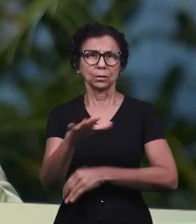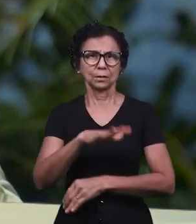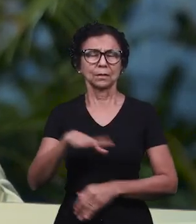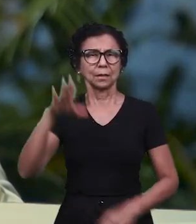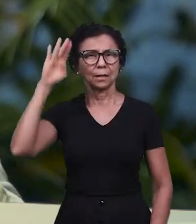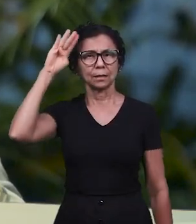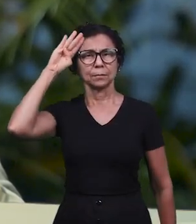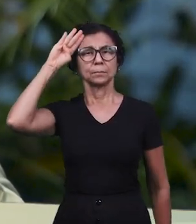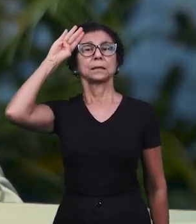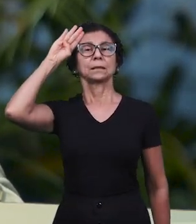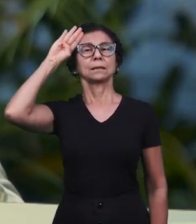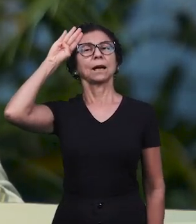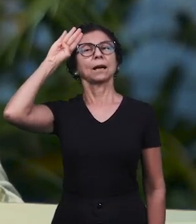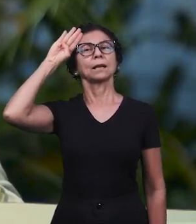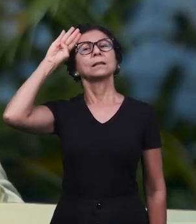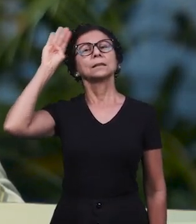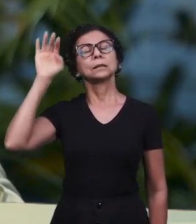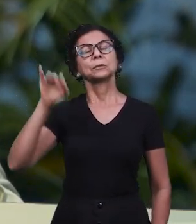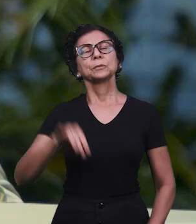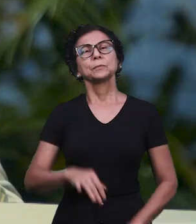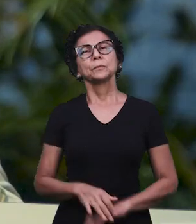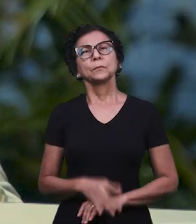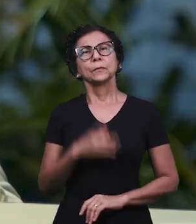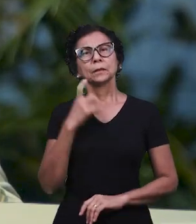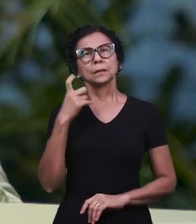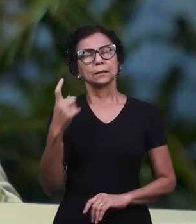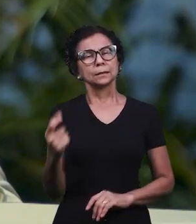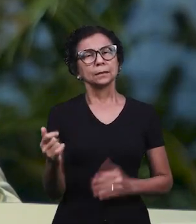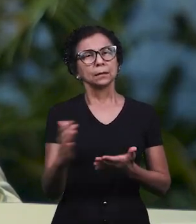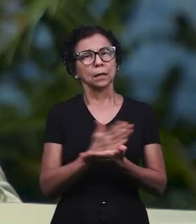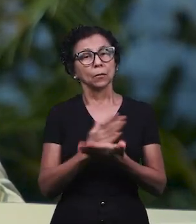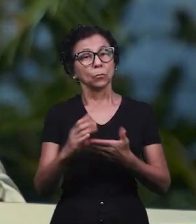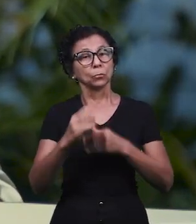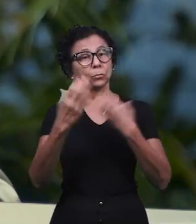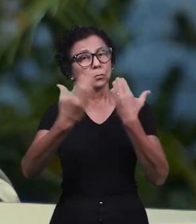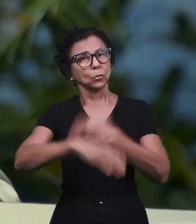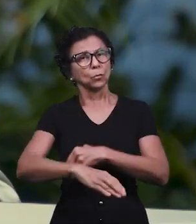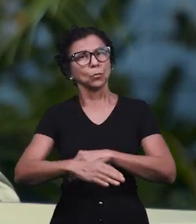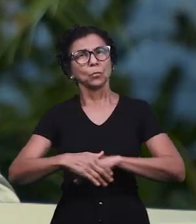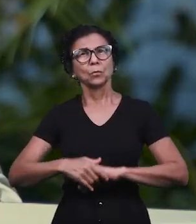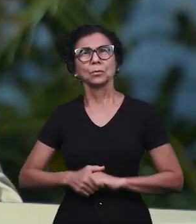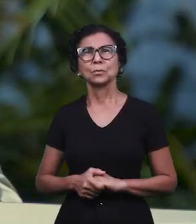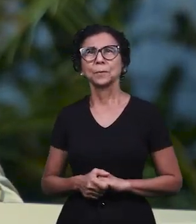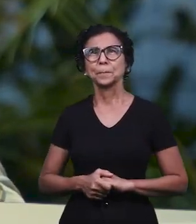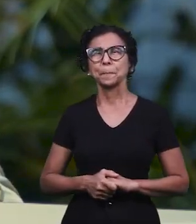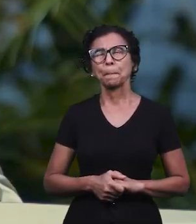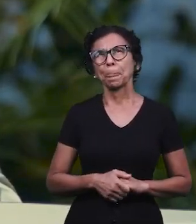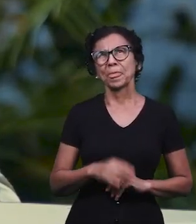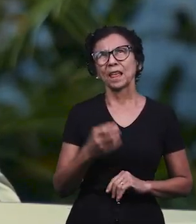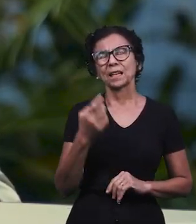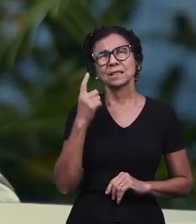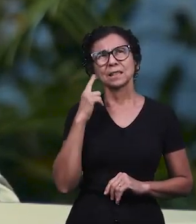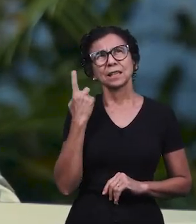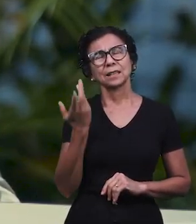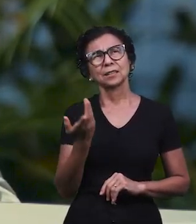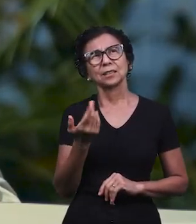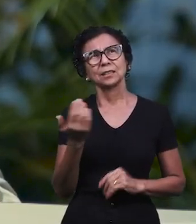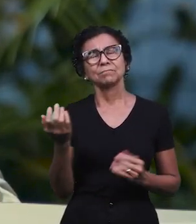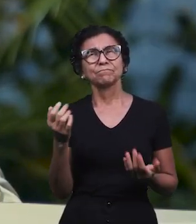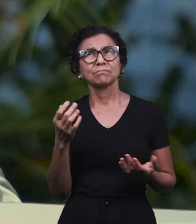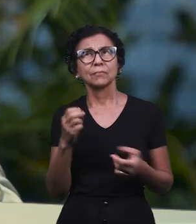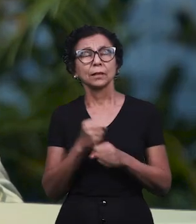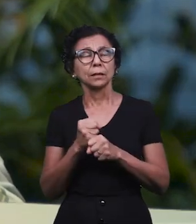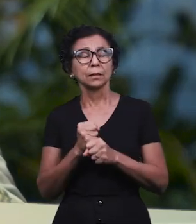ali. E é interessante que existem alguns concursos que a gente não sabe, será que o concurso A, B, C ou D, será que vai abrir esse